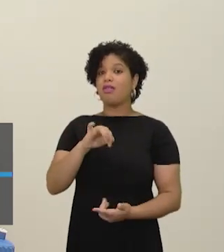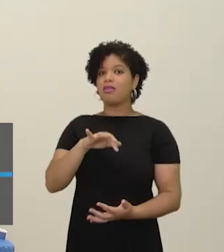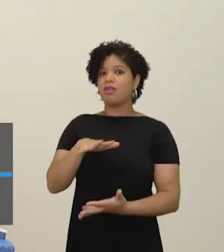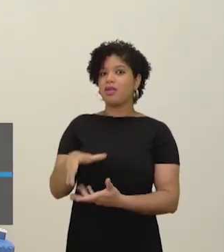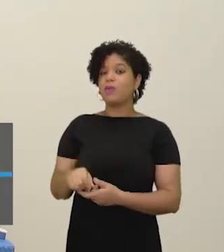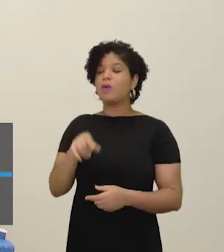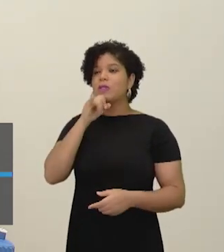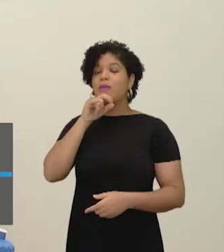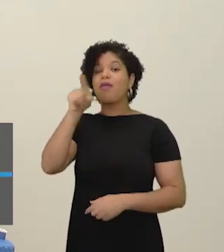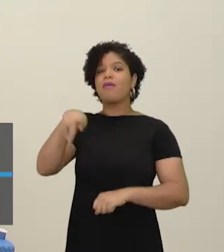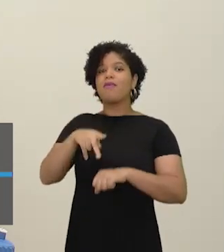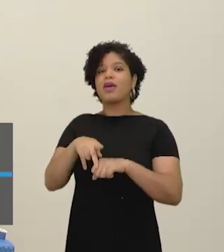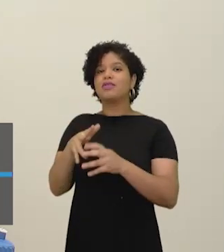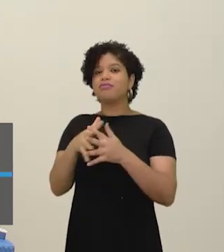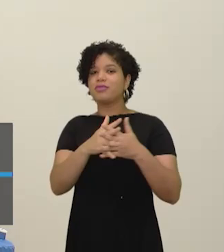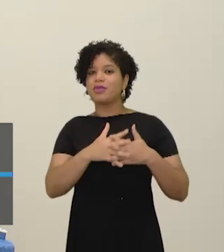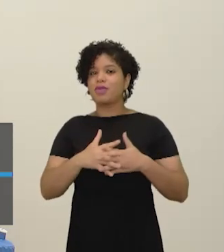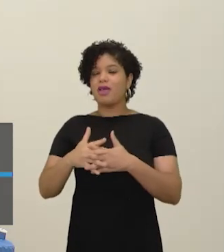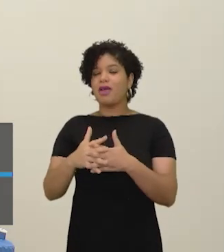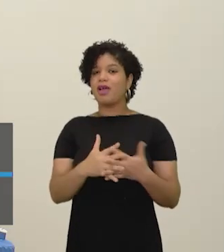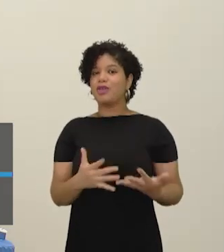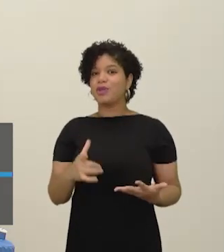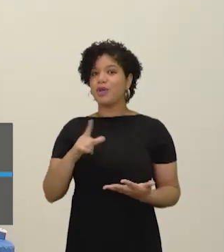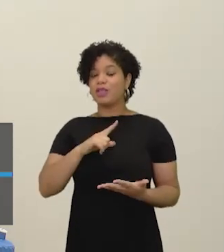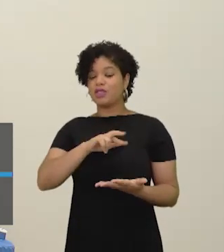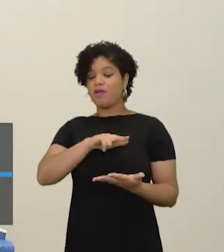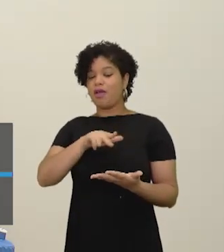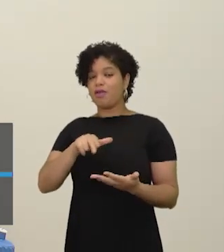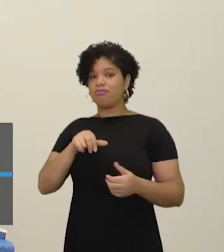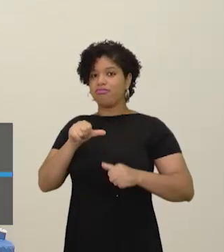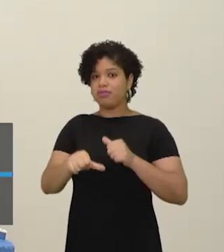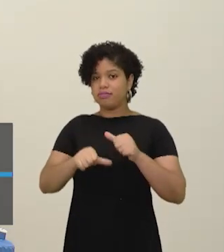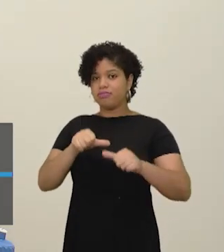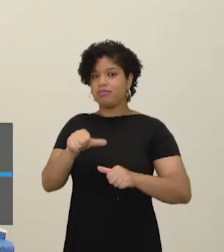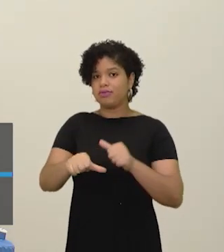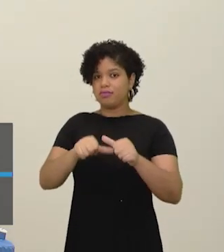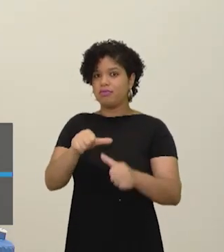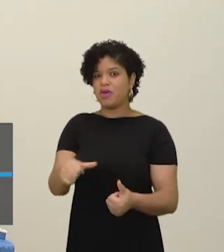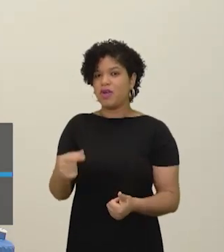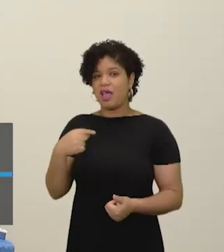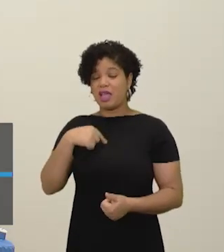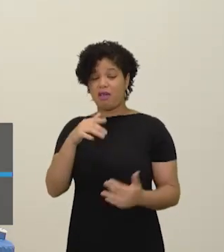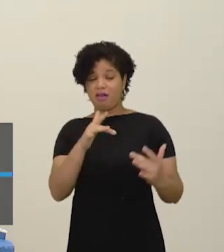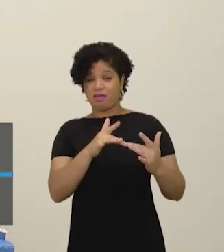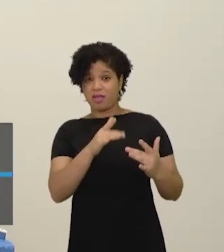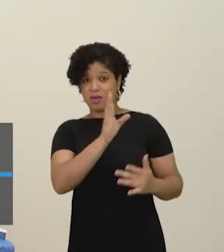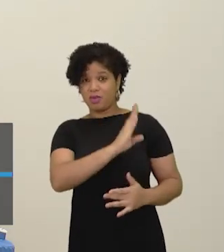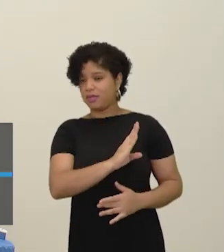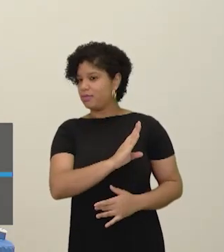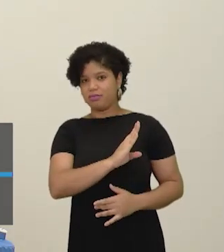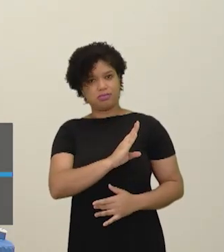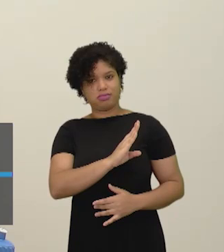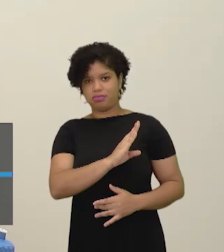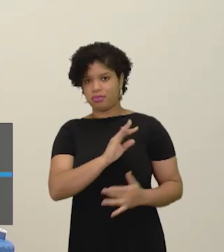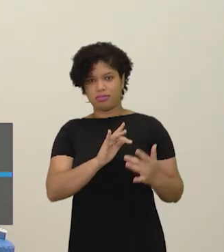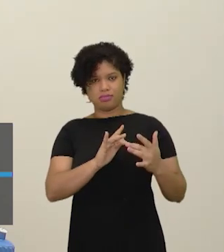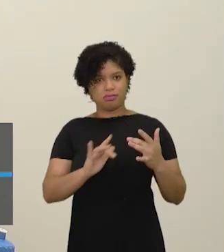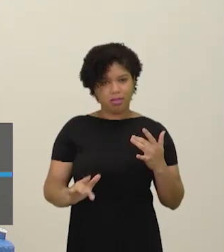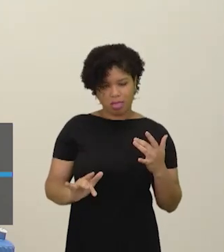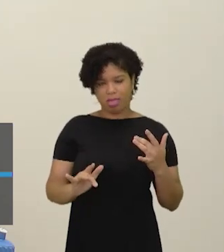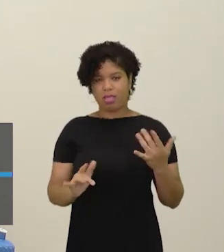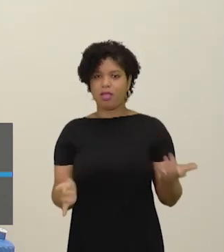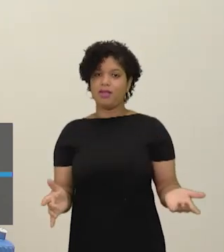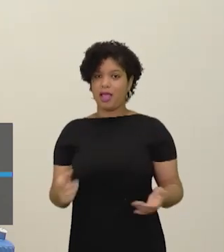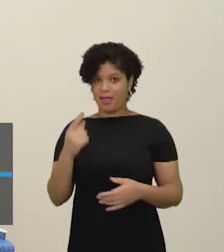de política e também já começa a ter relações desgastadas com o Brasil. Este é o cenário onde